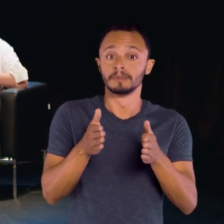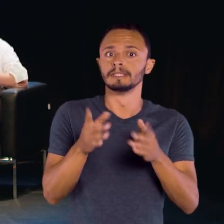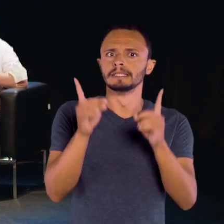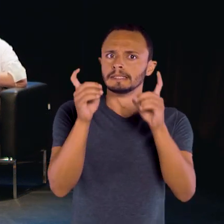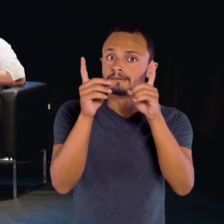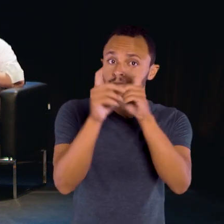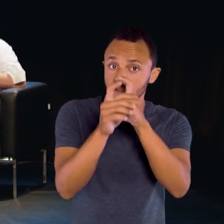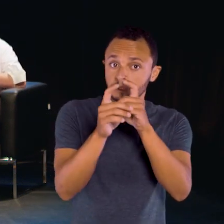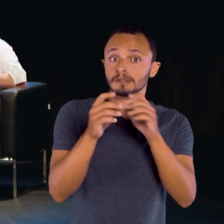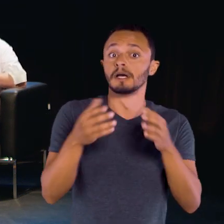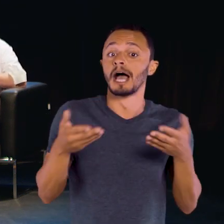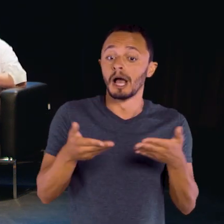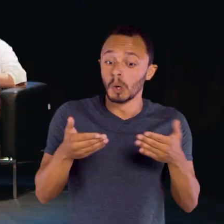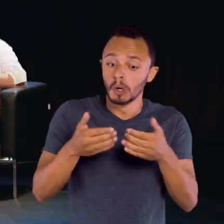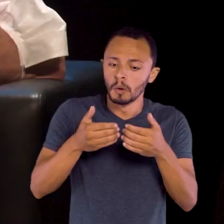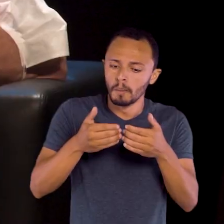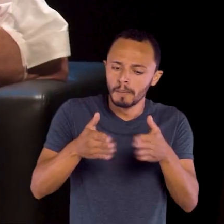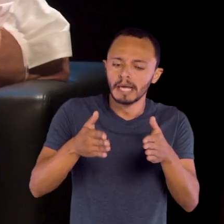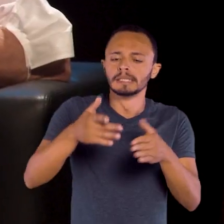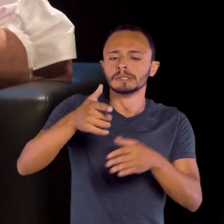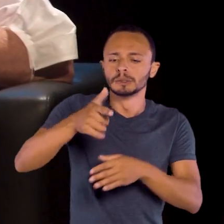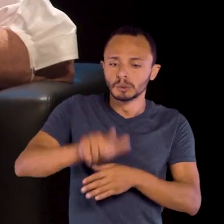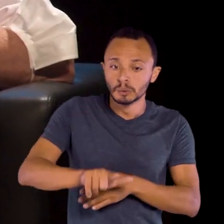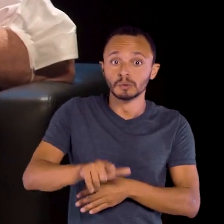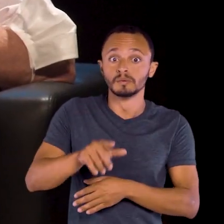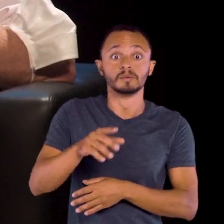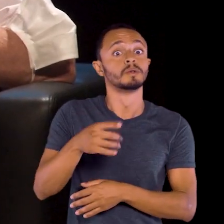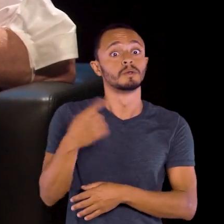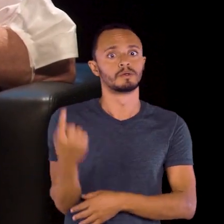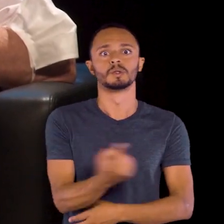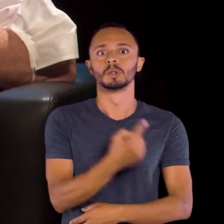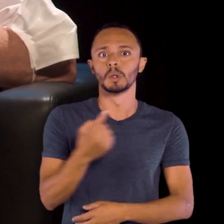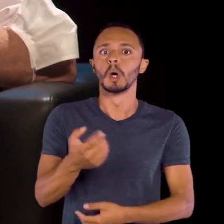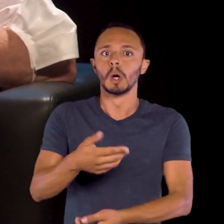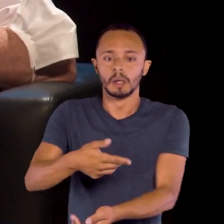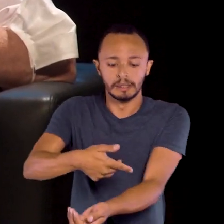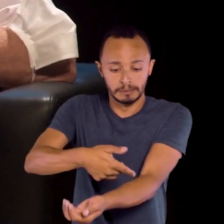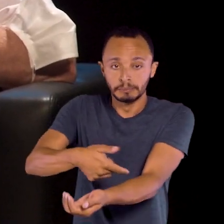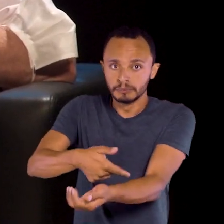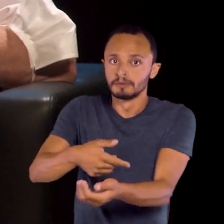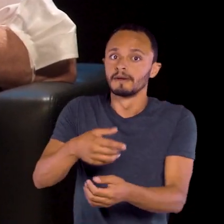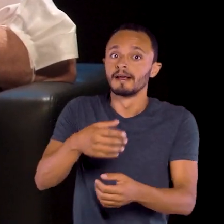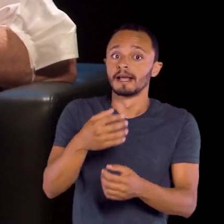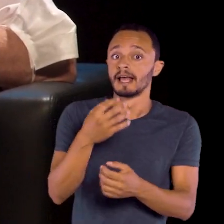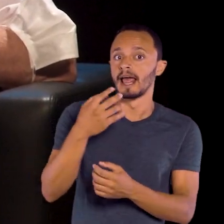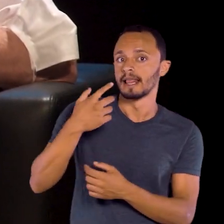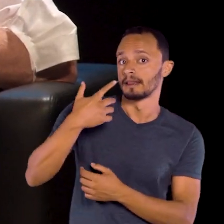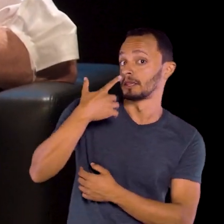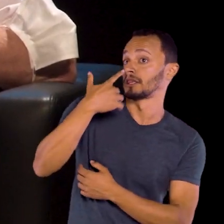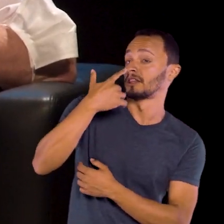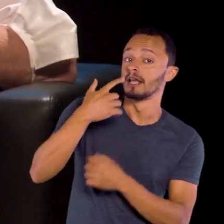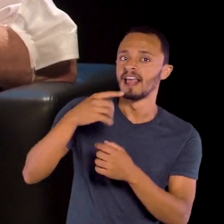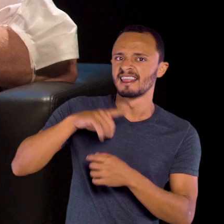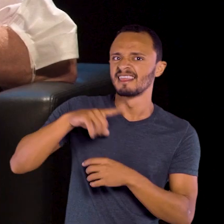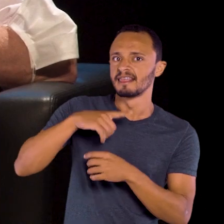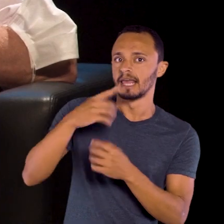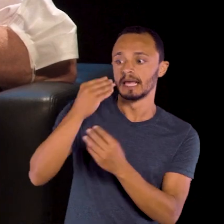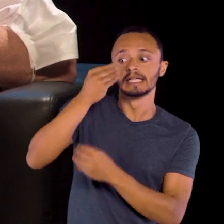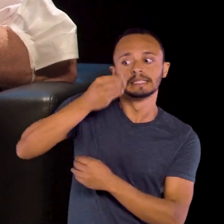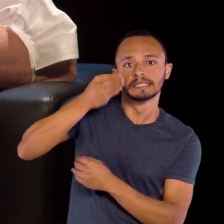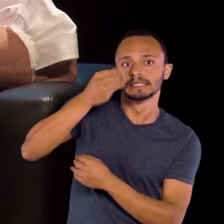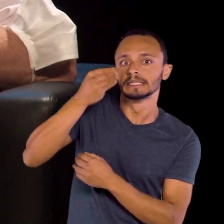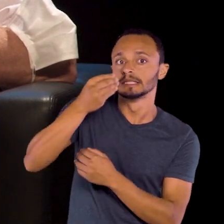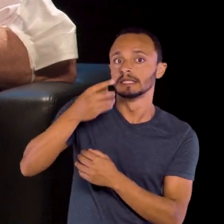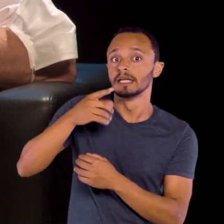Como vocês ouviram na locução, nós todos estamos testados e positivos, por isso que estamos sem máscara, e respeitamos aí todo mundo também